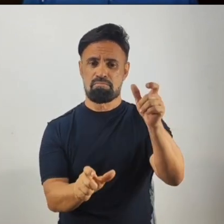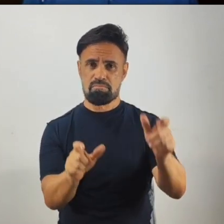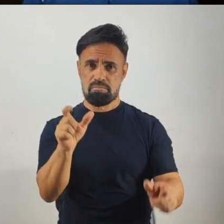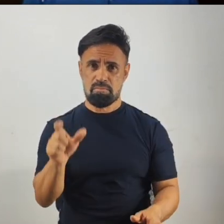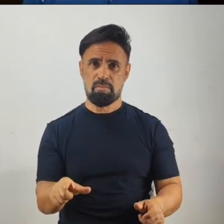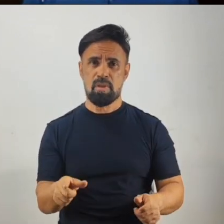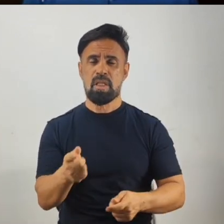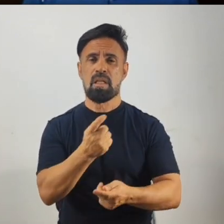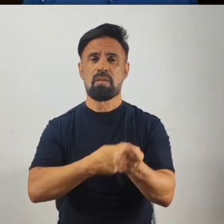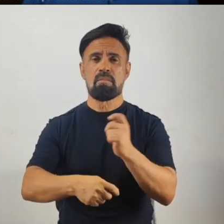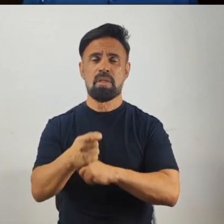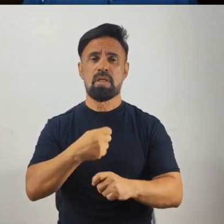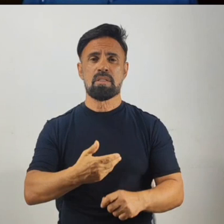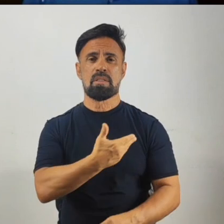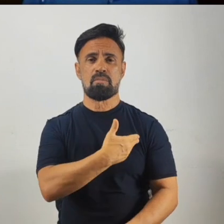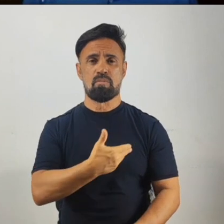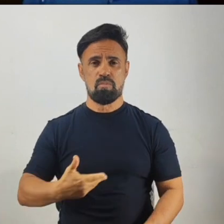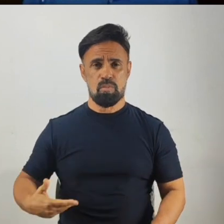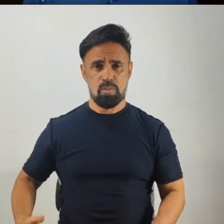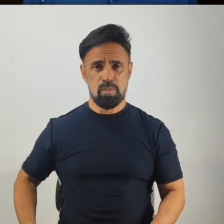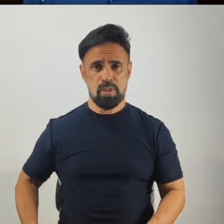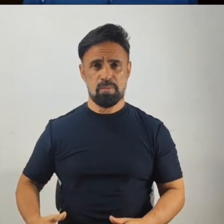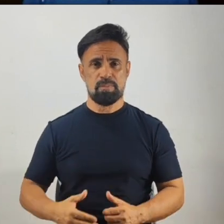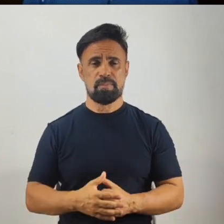pela administração pública.